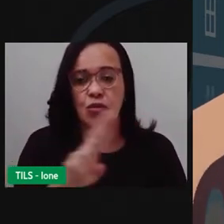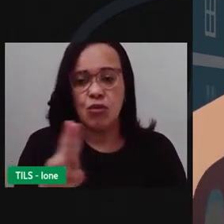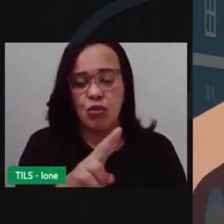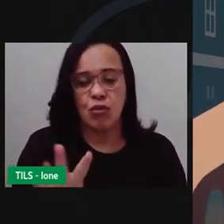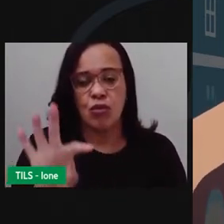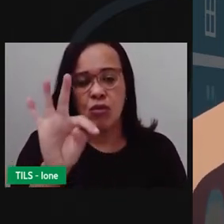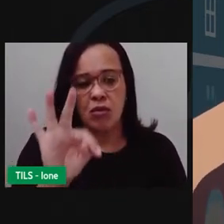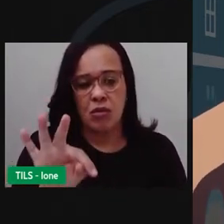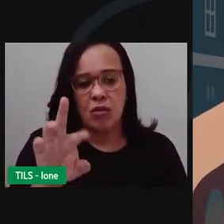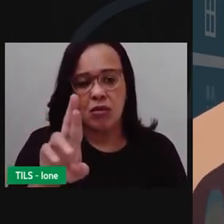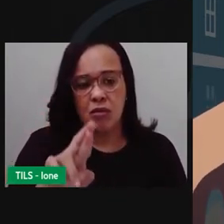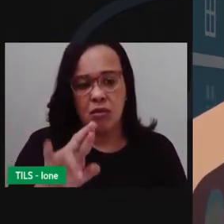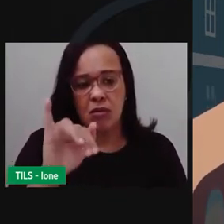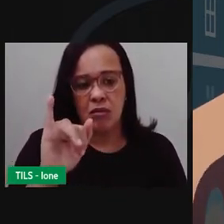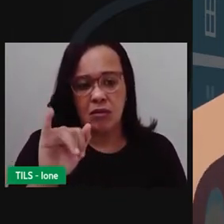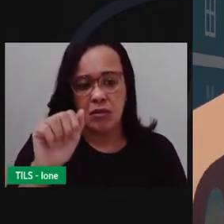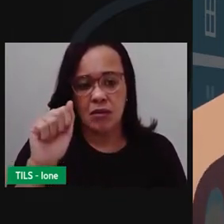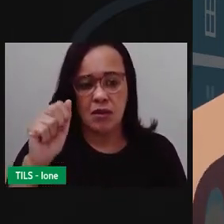Triângulo.